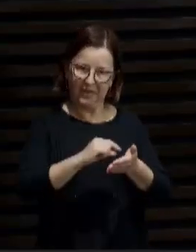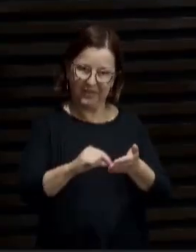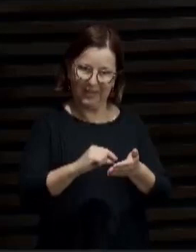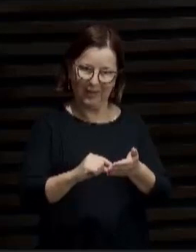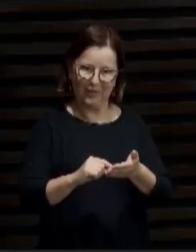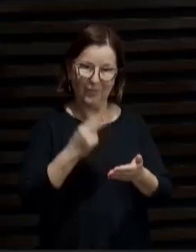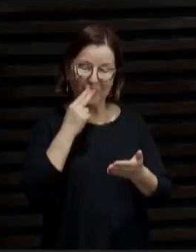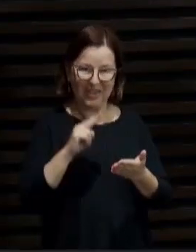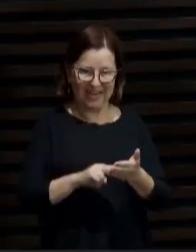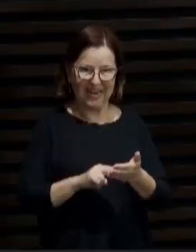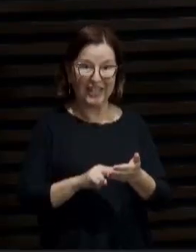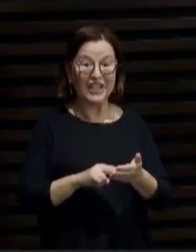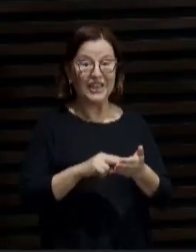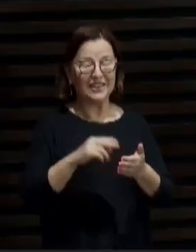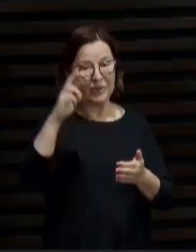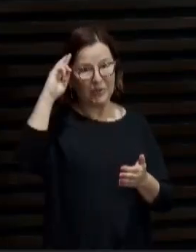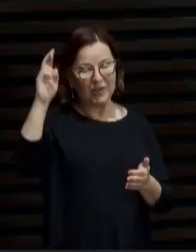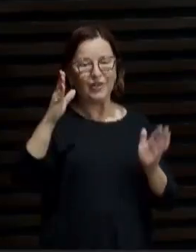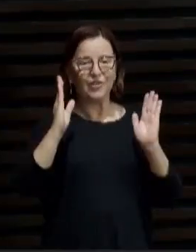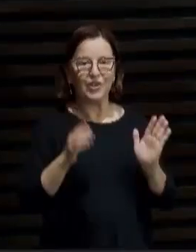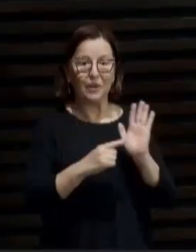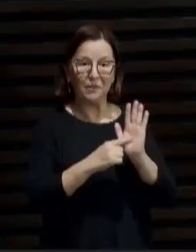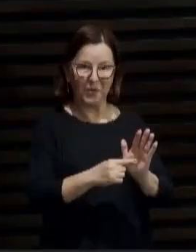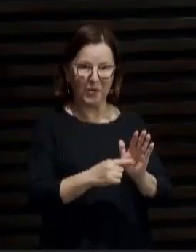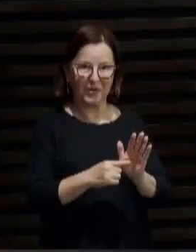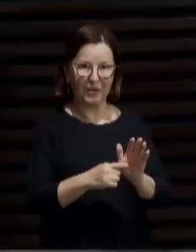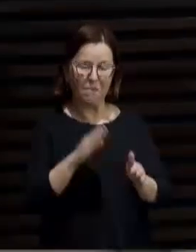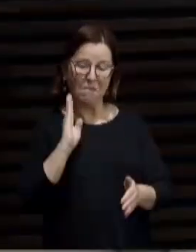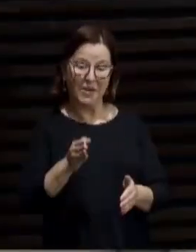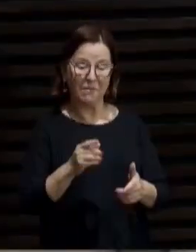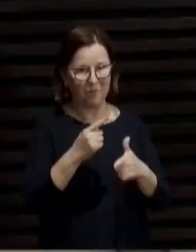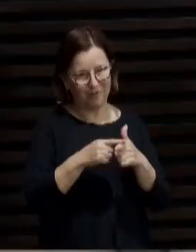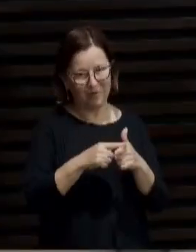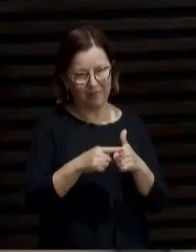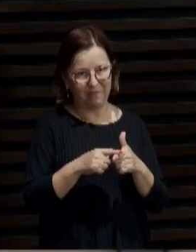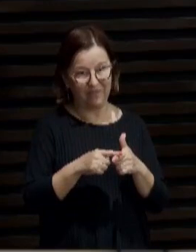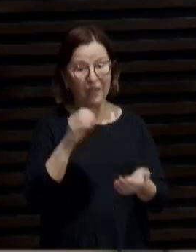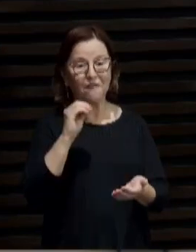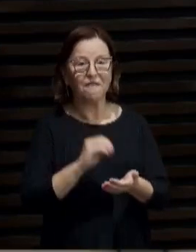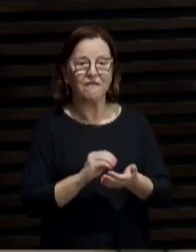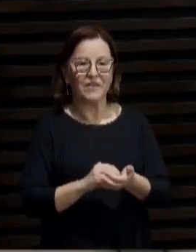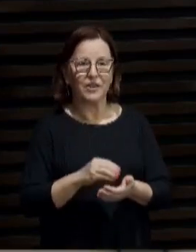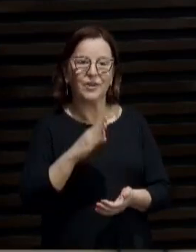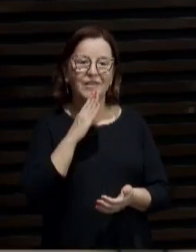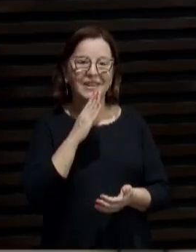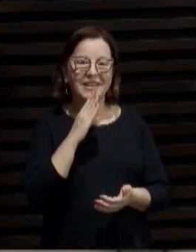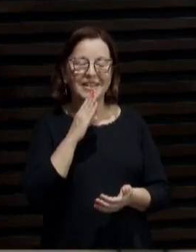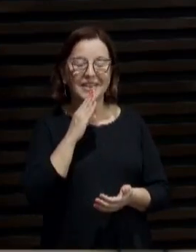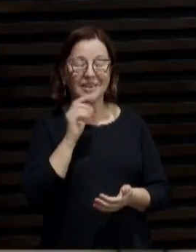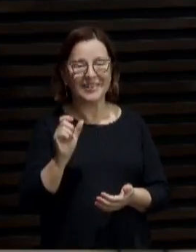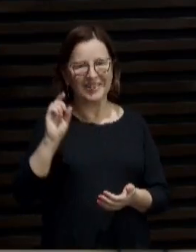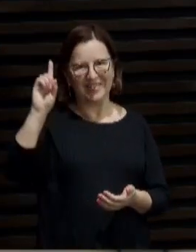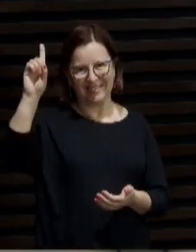já apresenta o principal problema da igreja de Pérgamo: a carência da palavra de Deus. Então ele se apresenta como a palavra